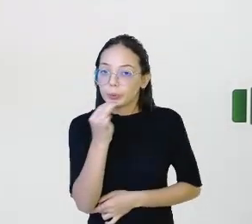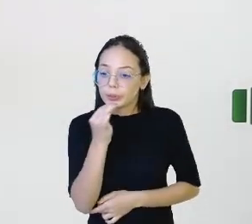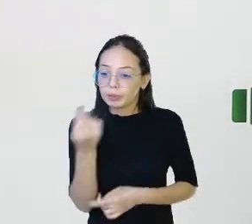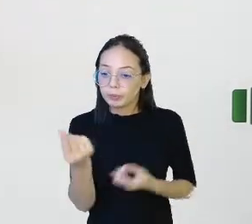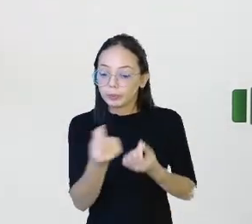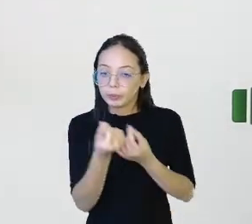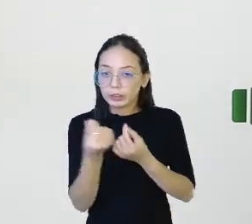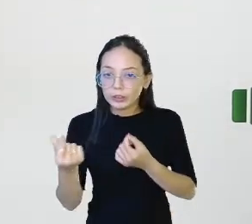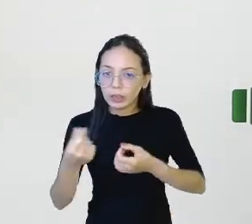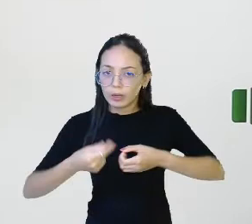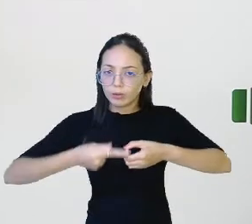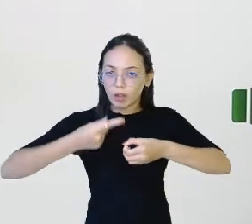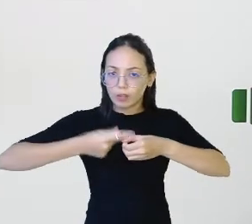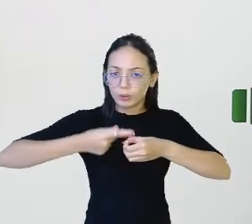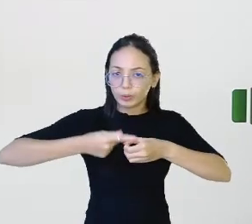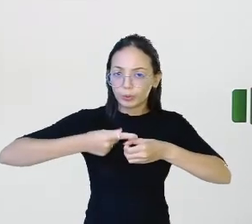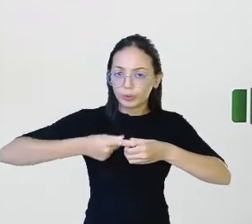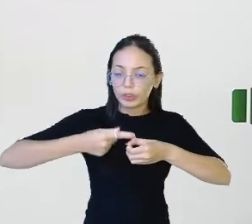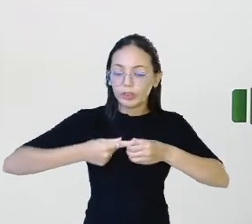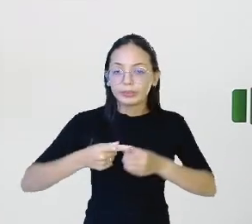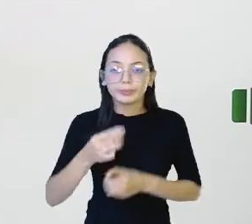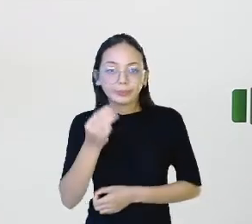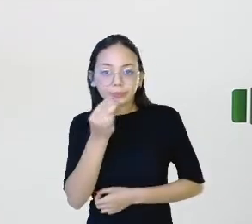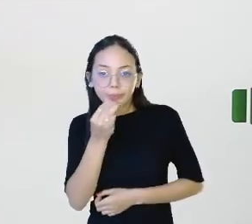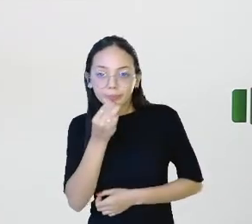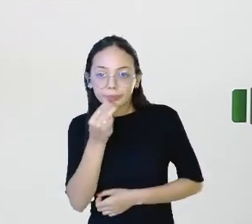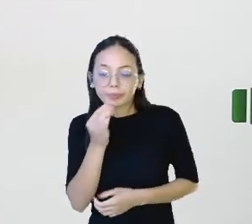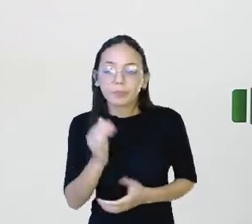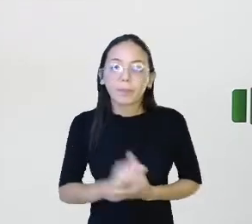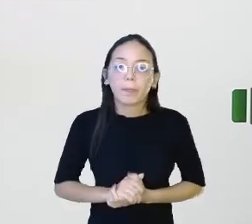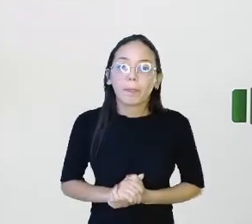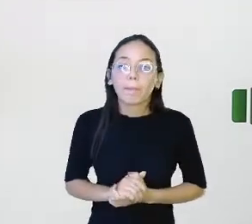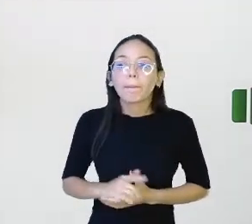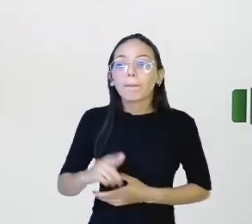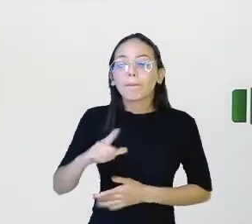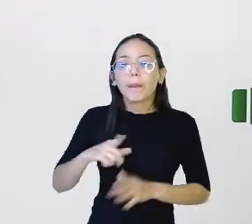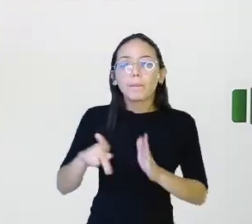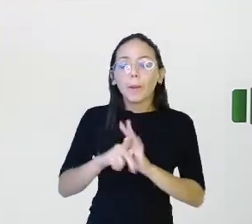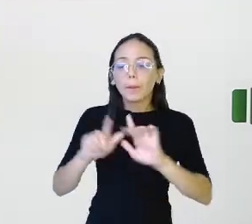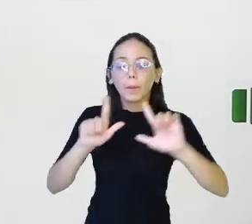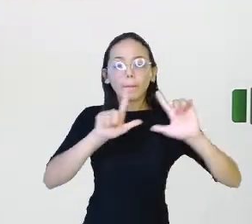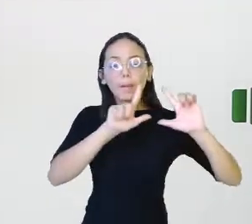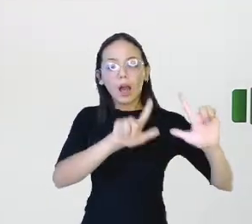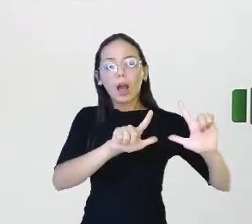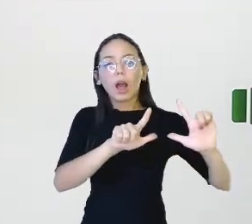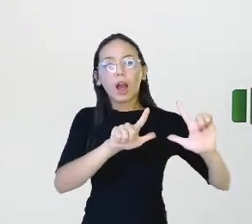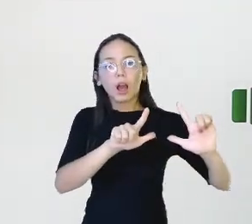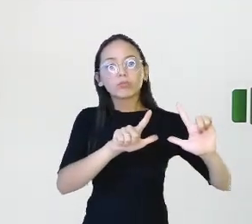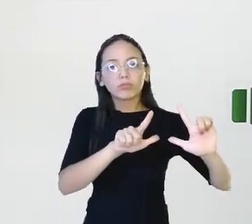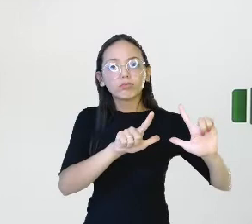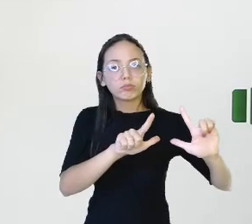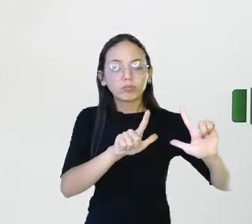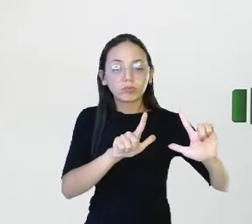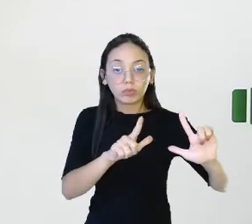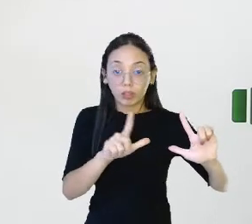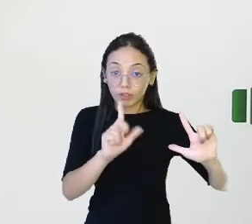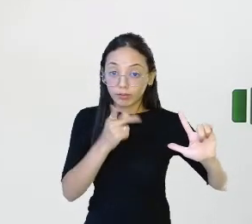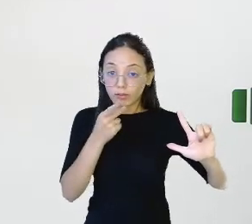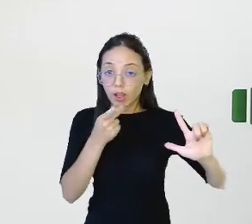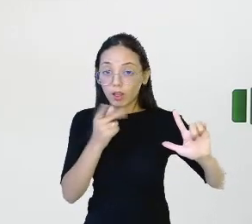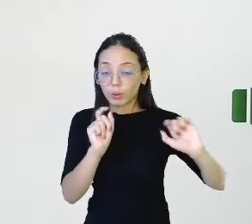do meu combustível. Quando tem aquela placa, né, no posto de gasolina,